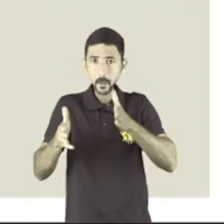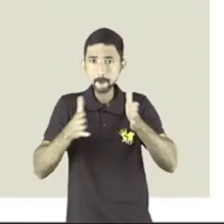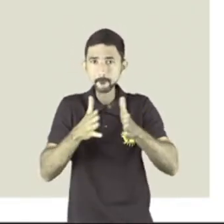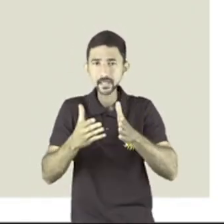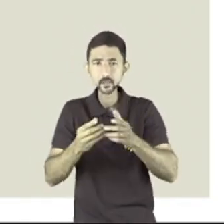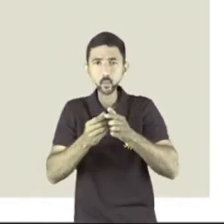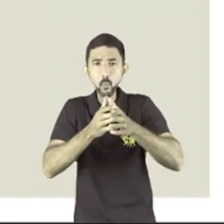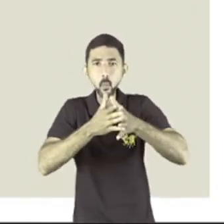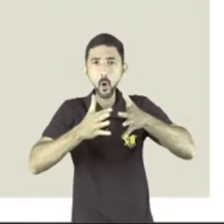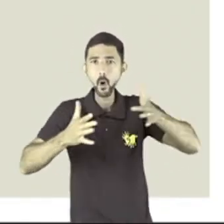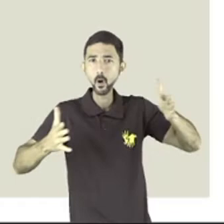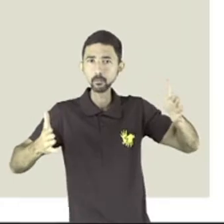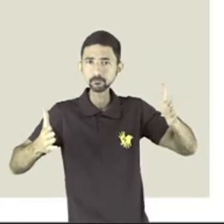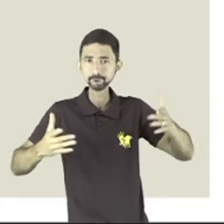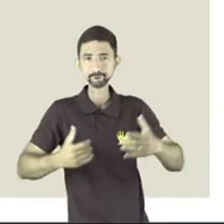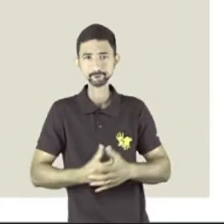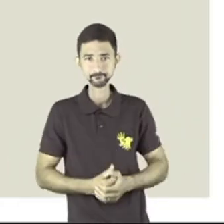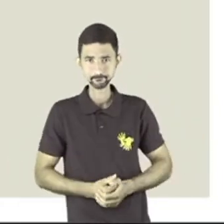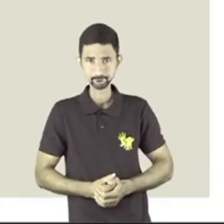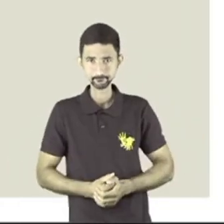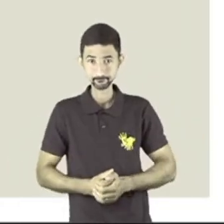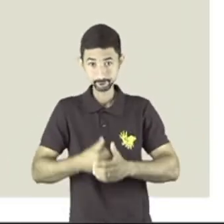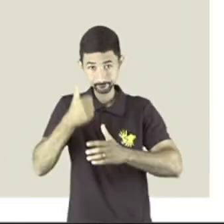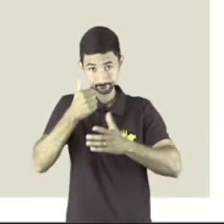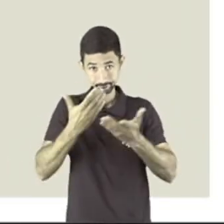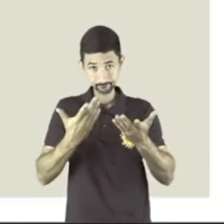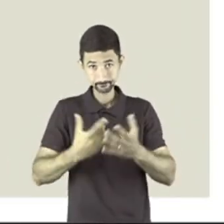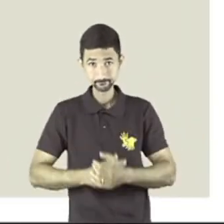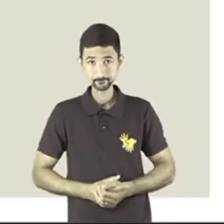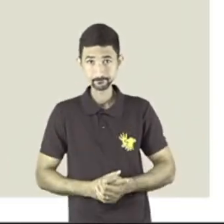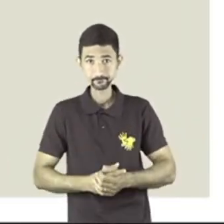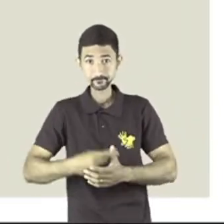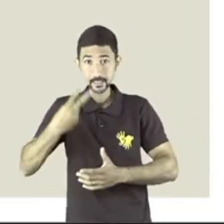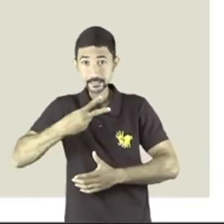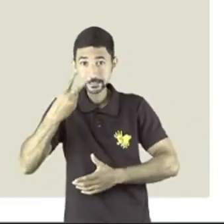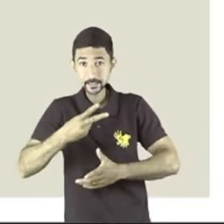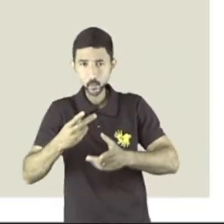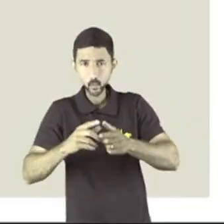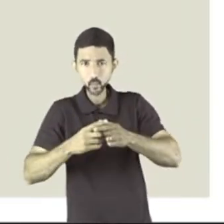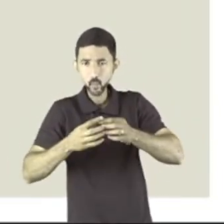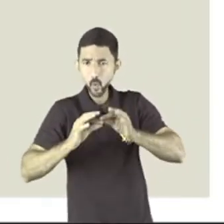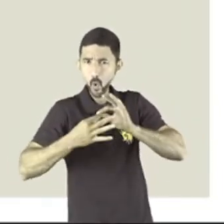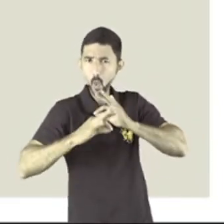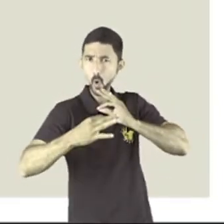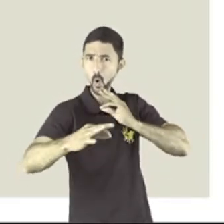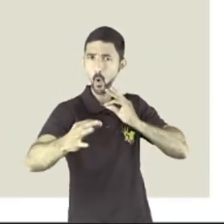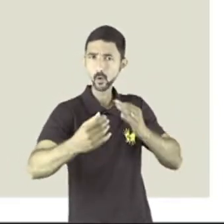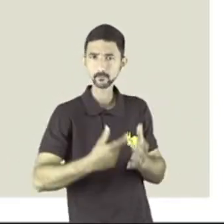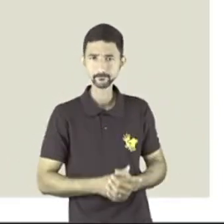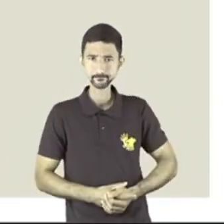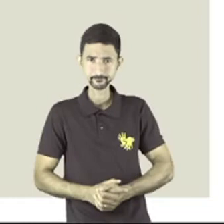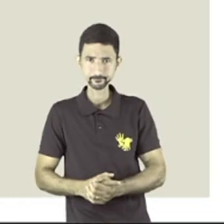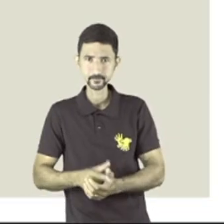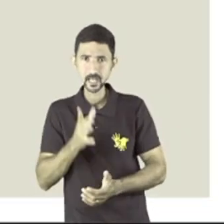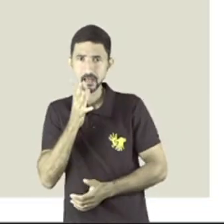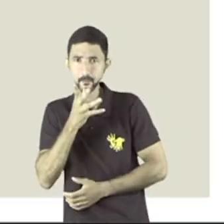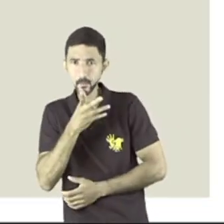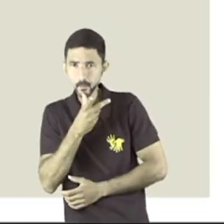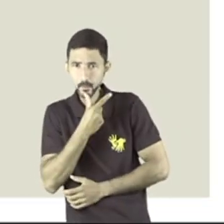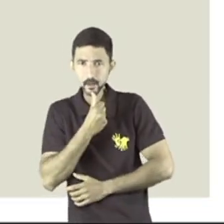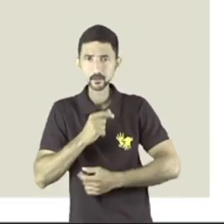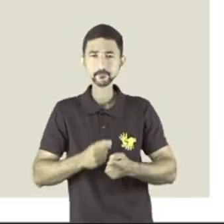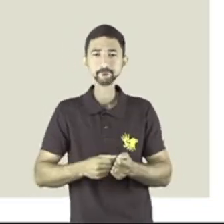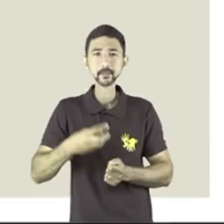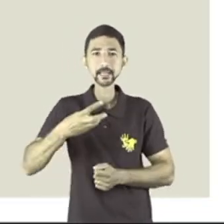período muito grande? Primeira opção. É um período muito longo? Segunda opção. É